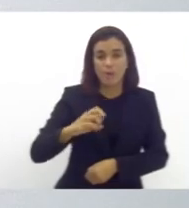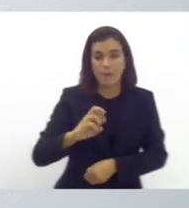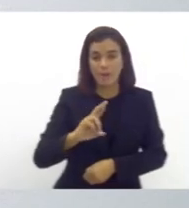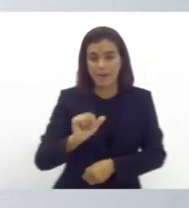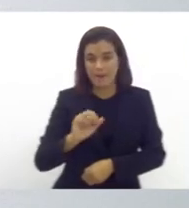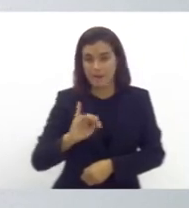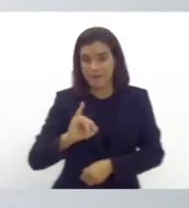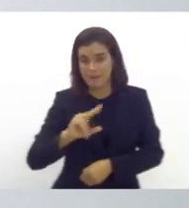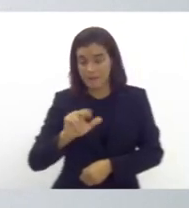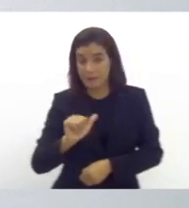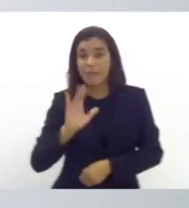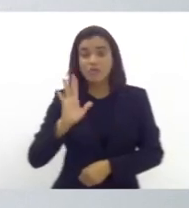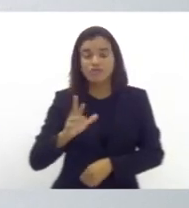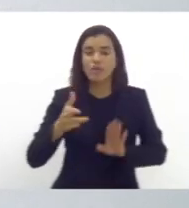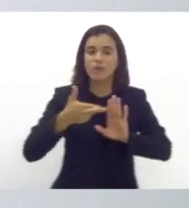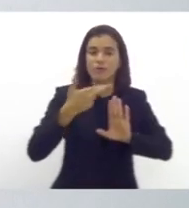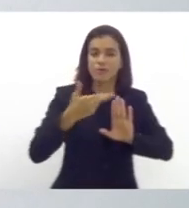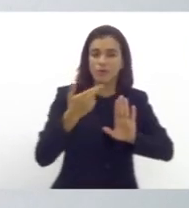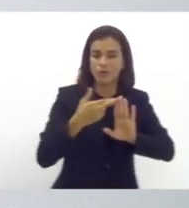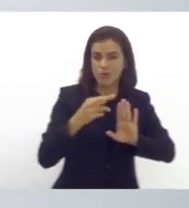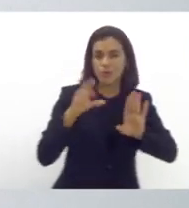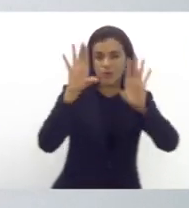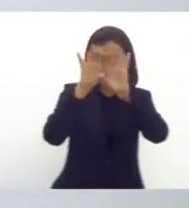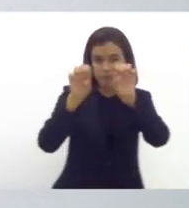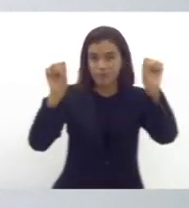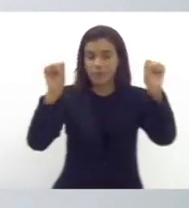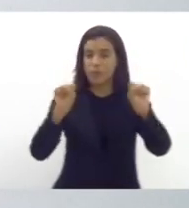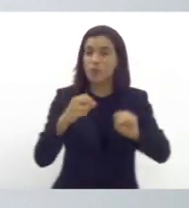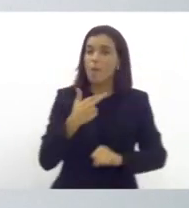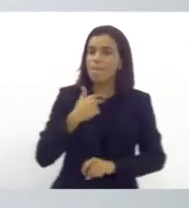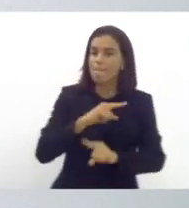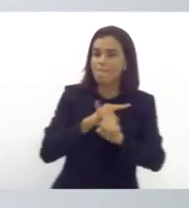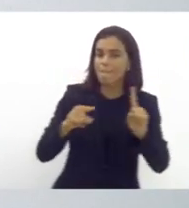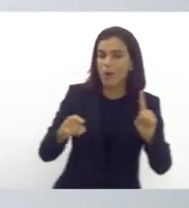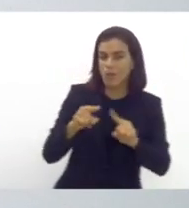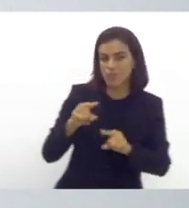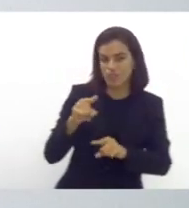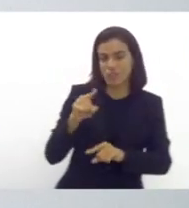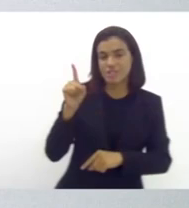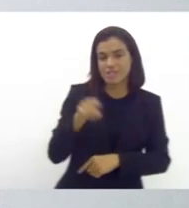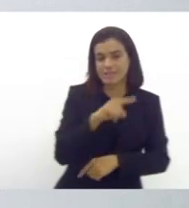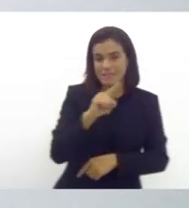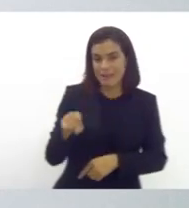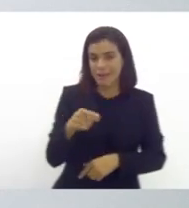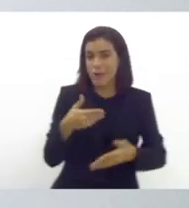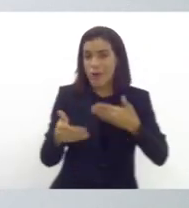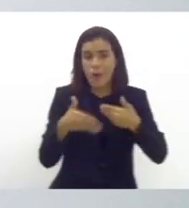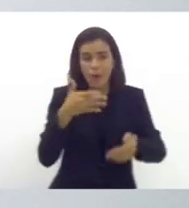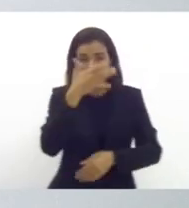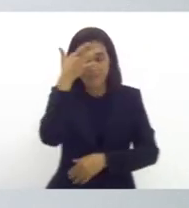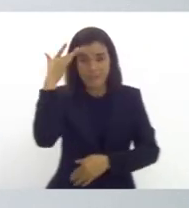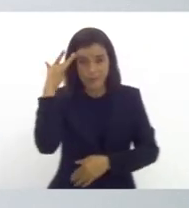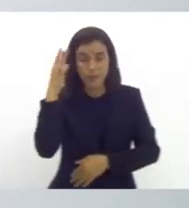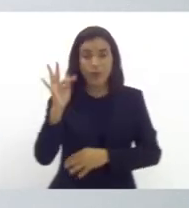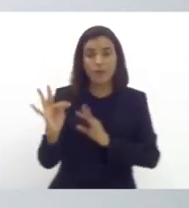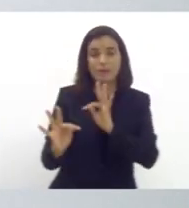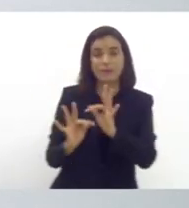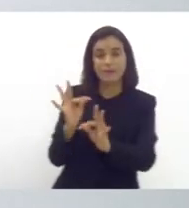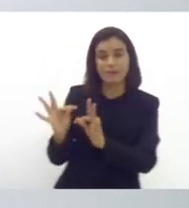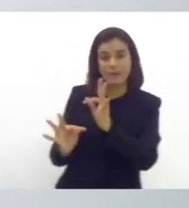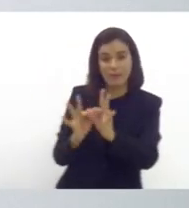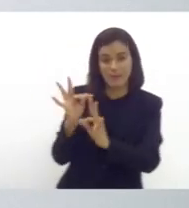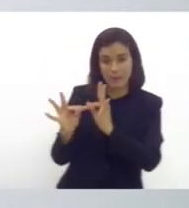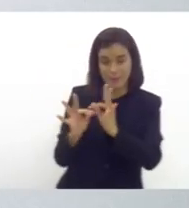uma resolução do STF que implica do não cancelamento dos planos de saúde de qualquer pessoa em tratamento